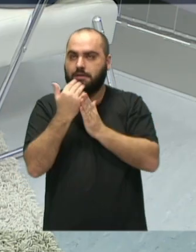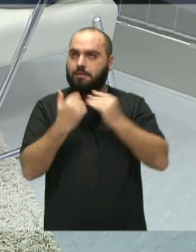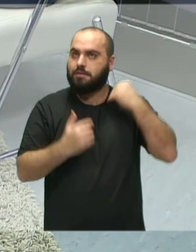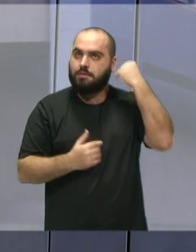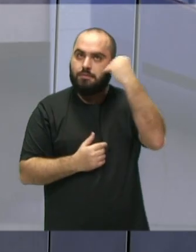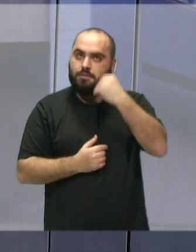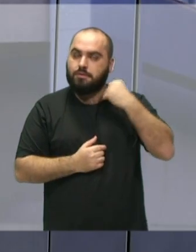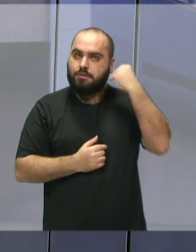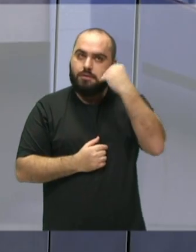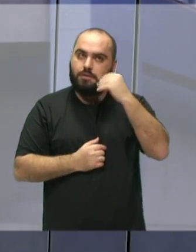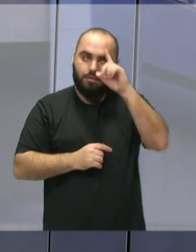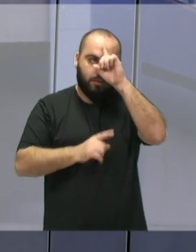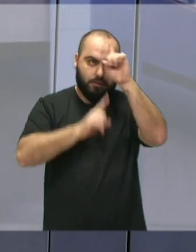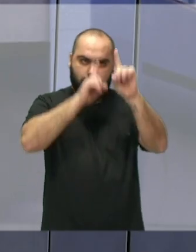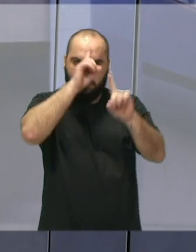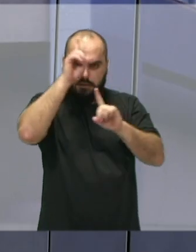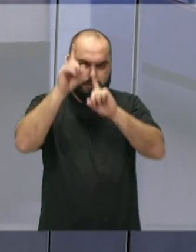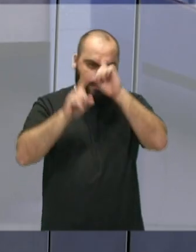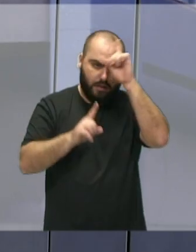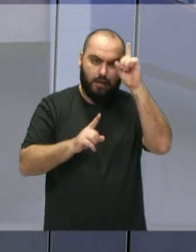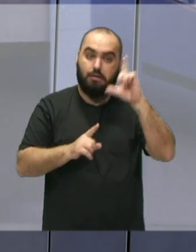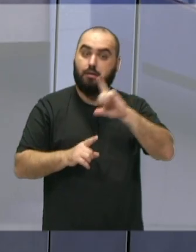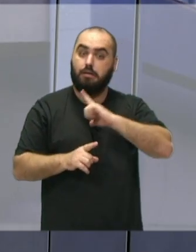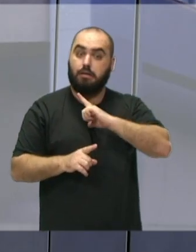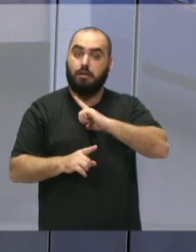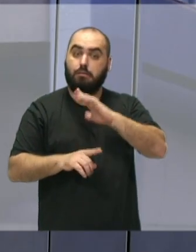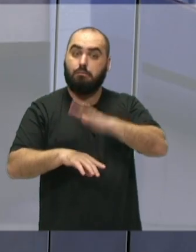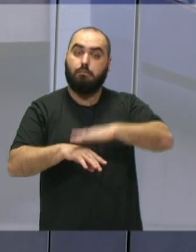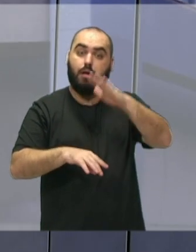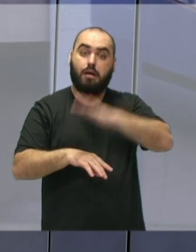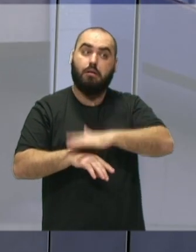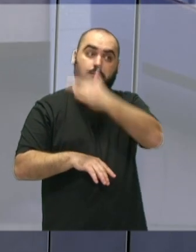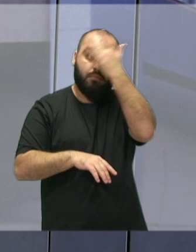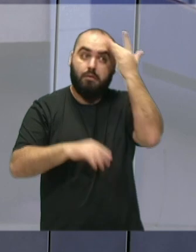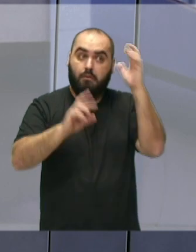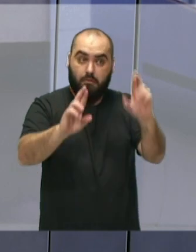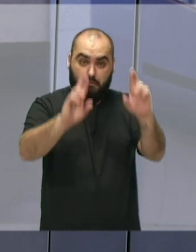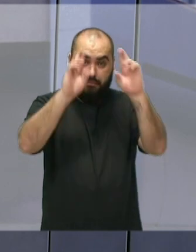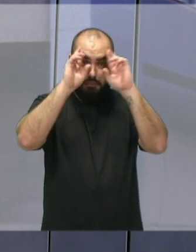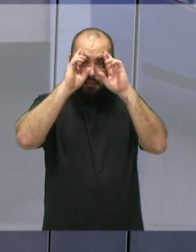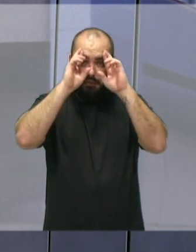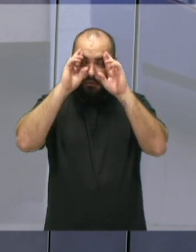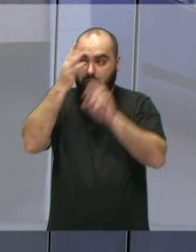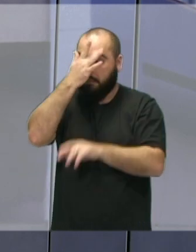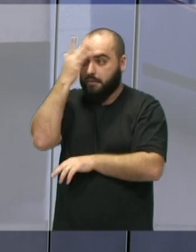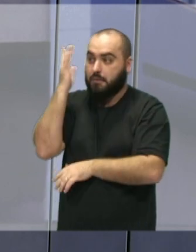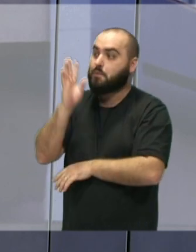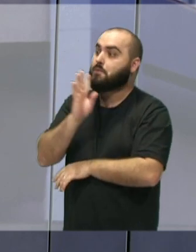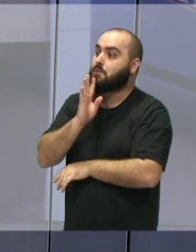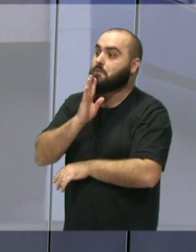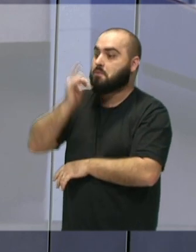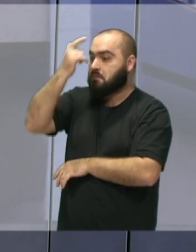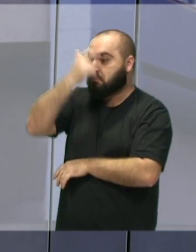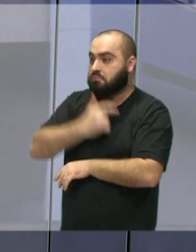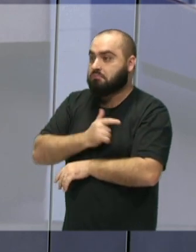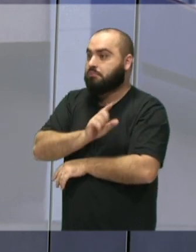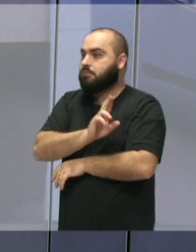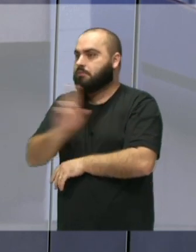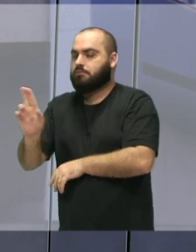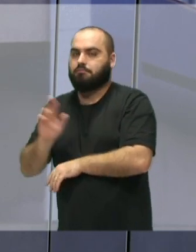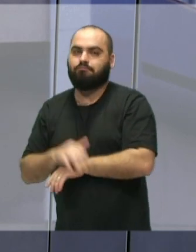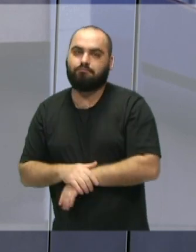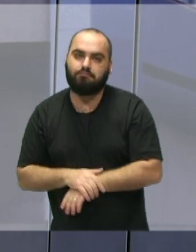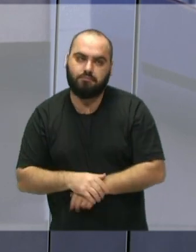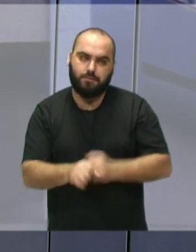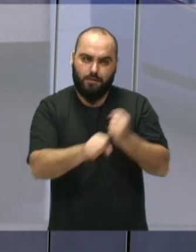trocar ideias, tendo mais o respeito das pessoas, sendo mais conhecidas. Então, o ano eleitoral é sempre um ano difícil para